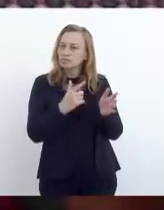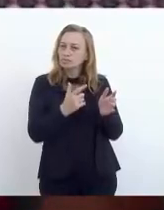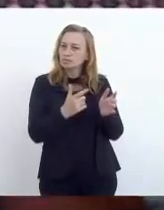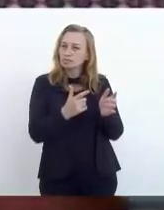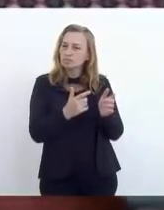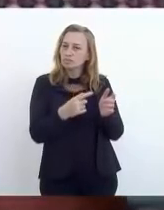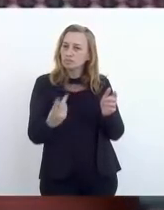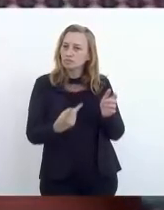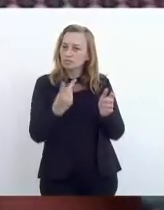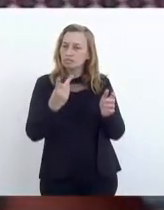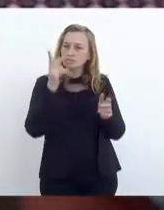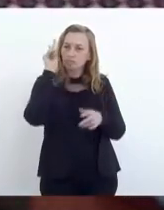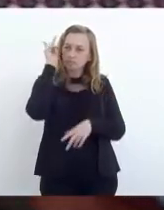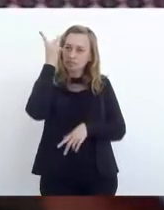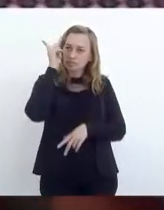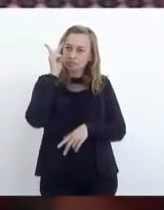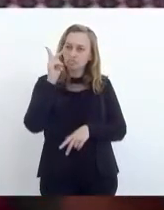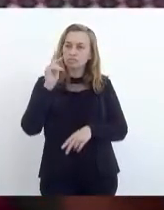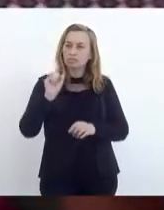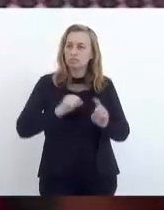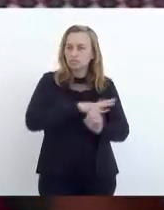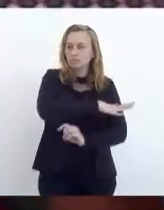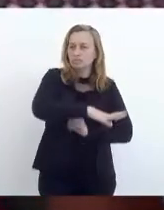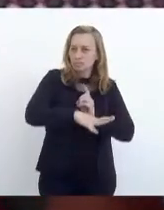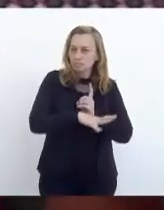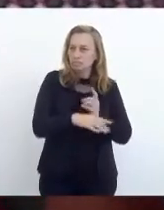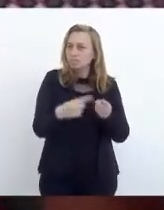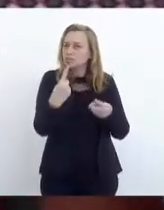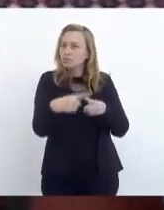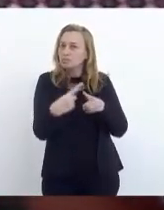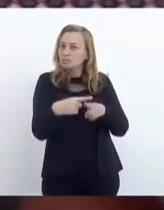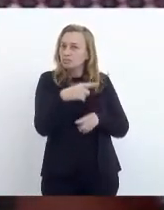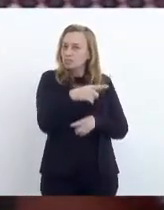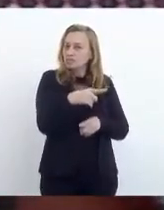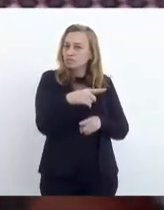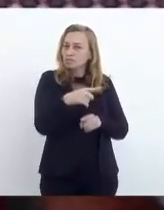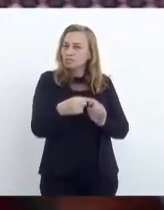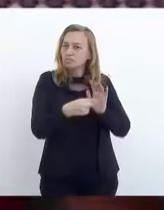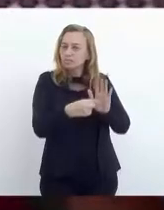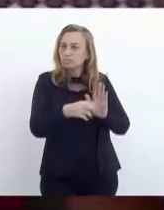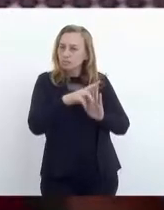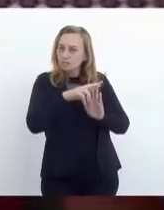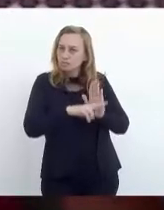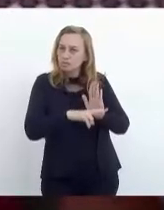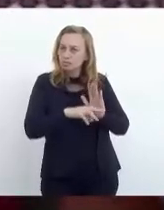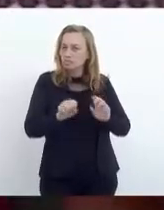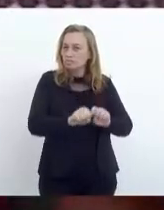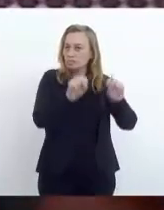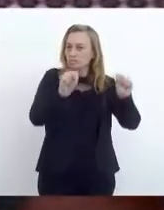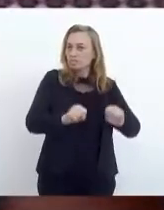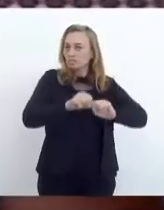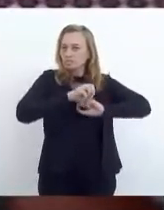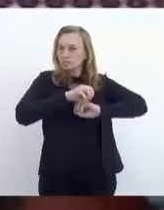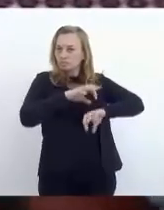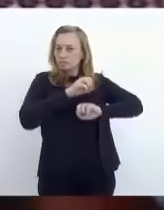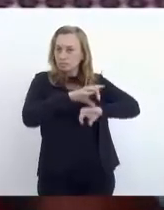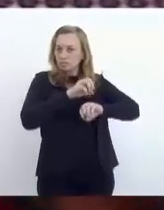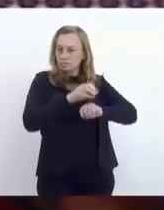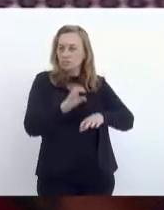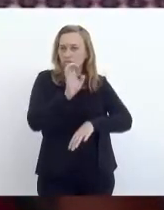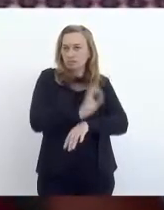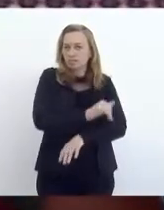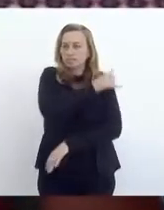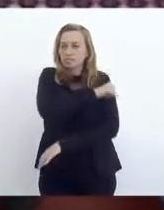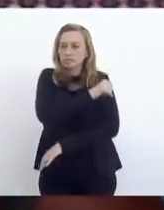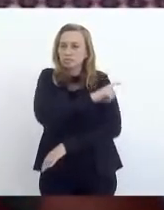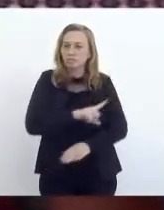relevância histórica e social, porque ele adequa as diretrizes do sistema de ensino do Estado do Rio de Janeiro